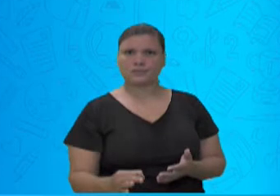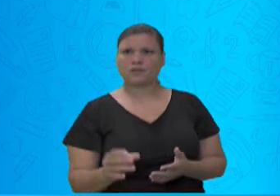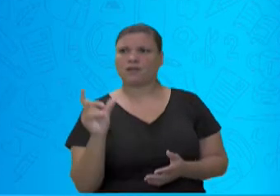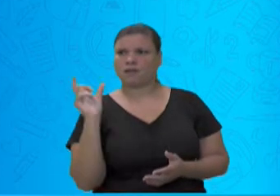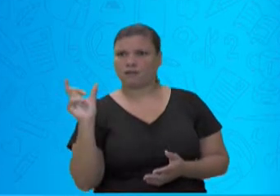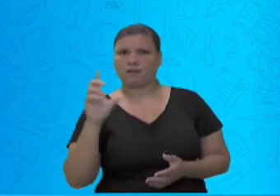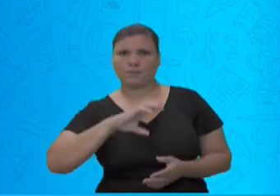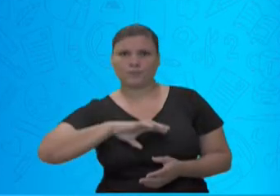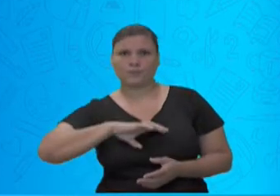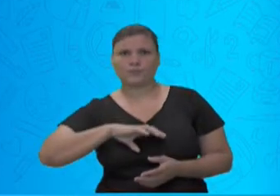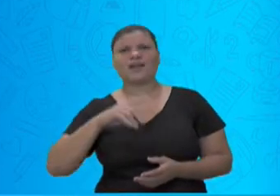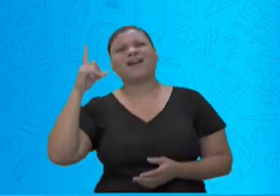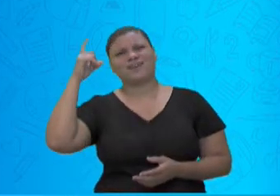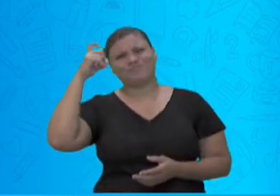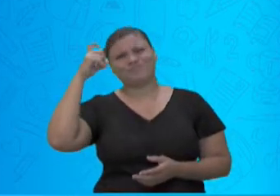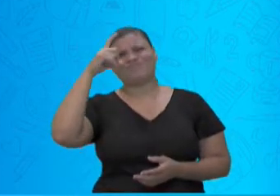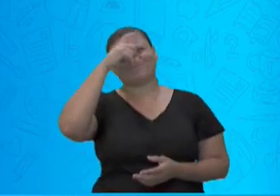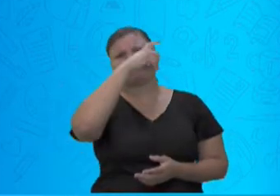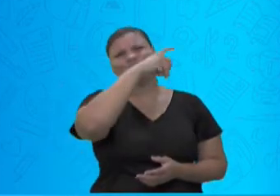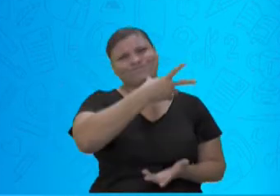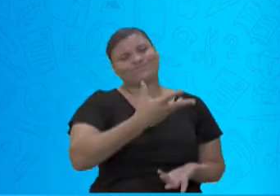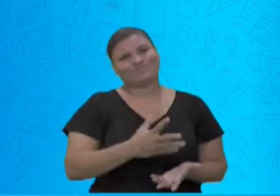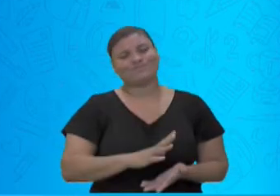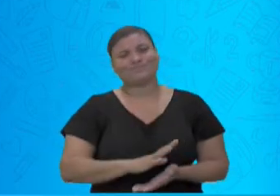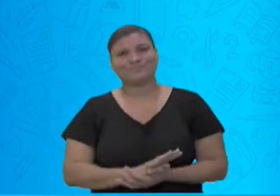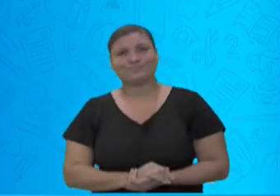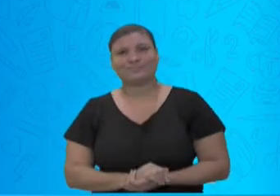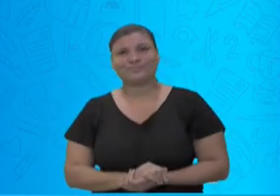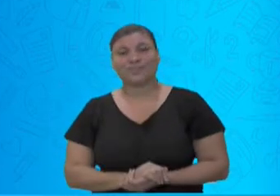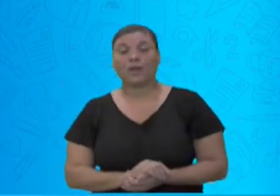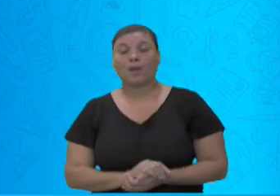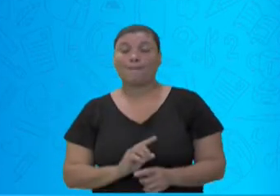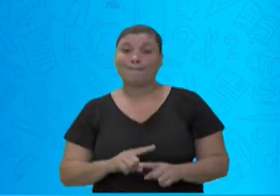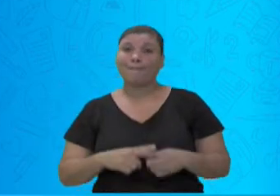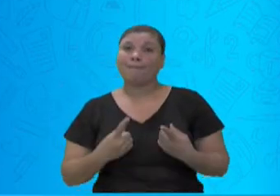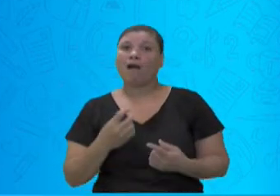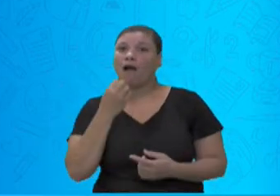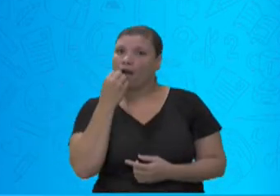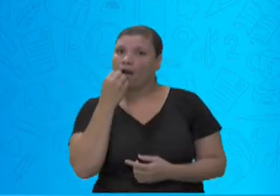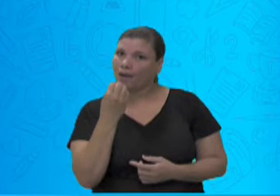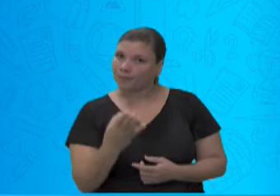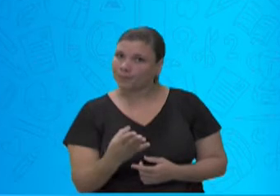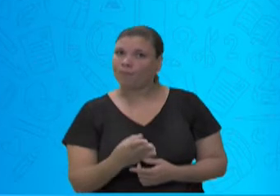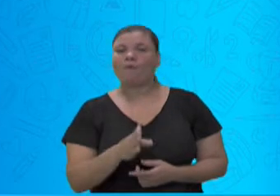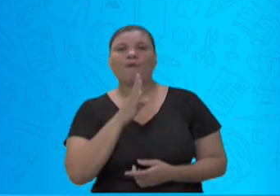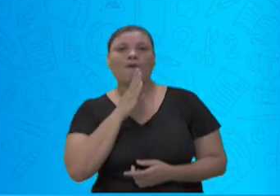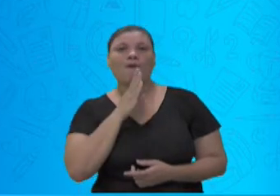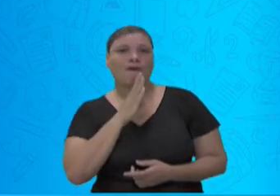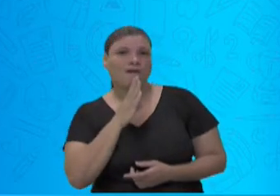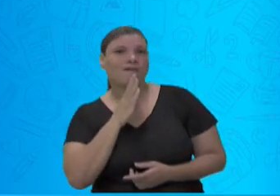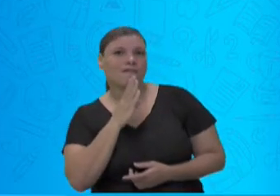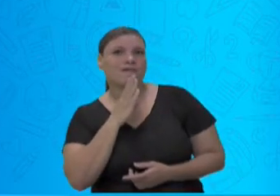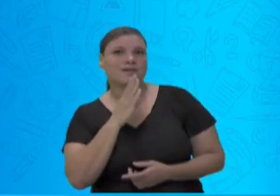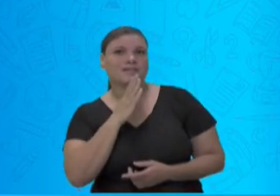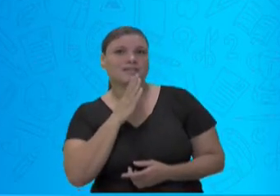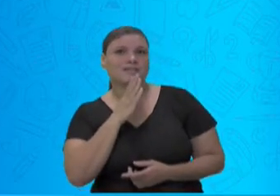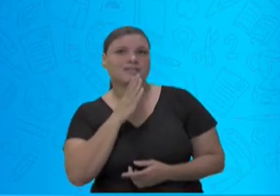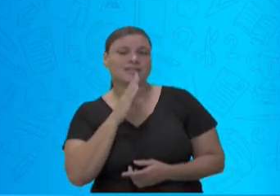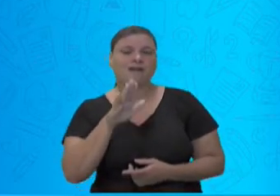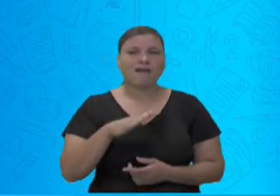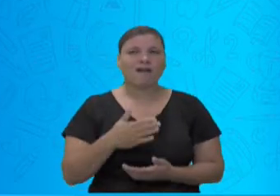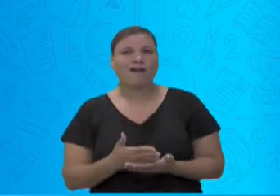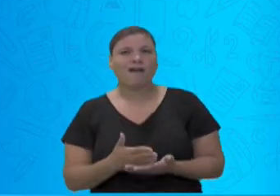portuguesa. Mas conhecer certos princípios norteadores da escrita